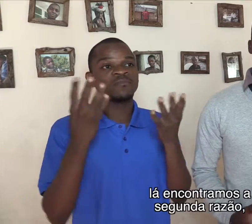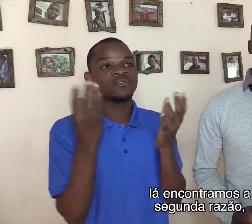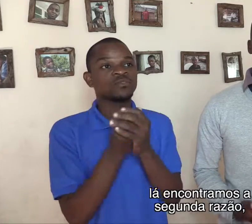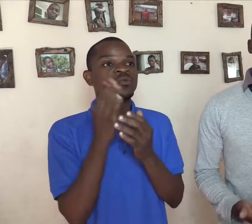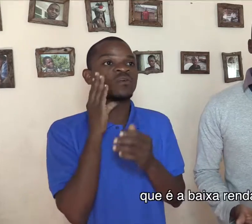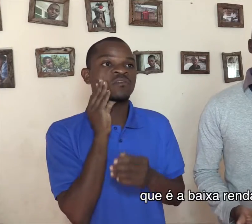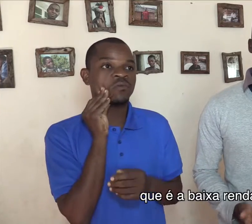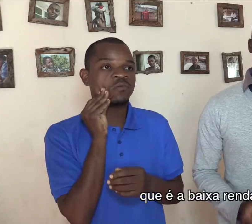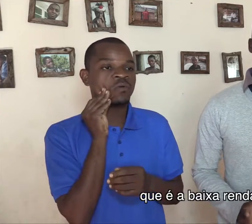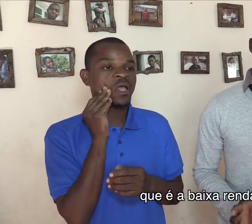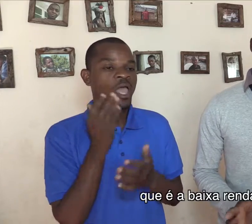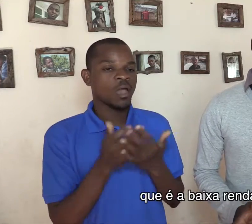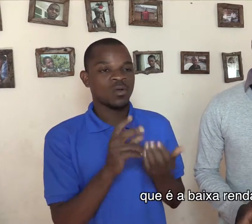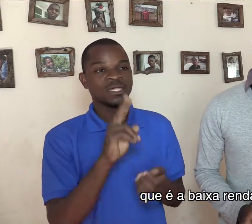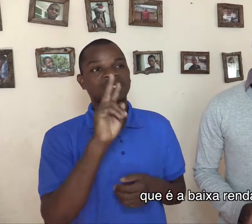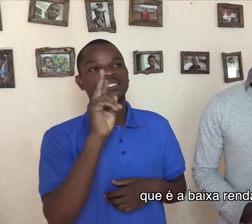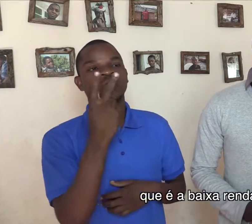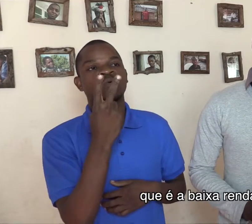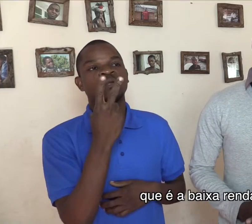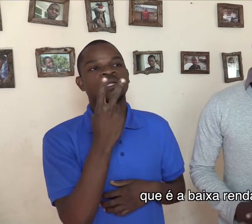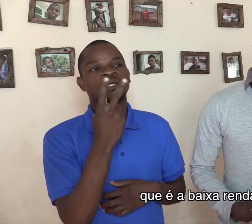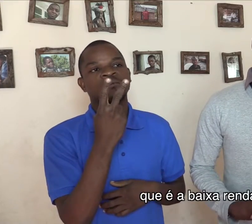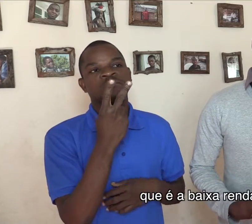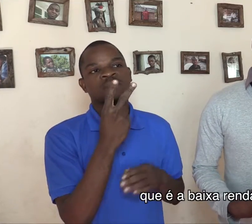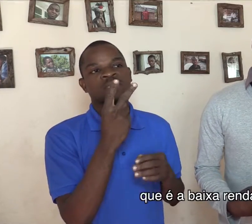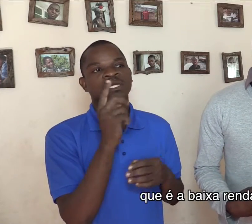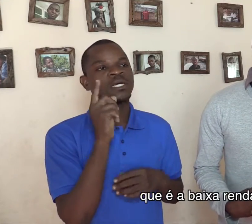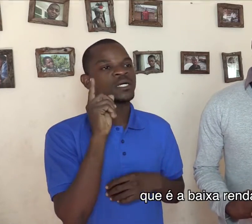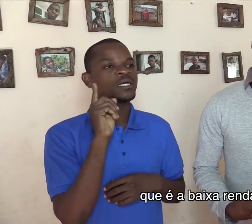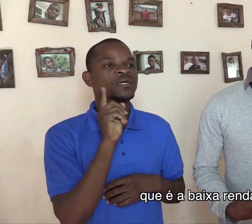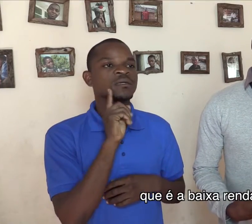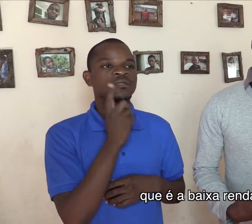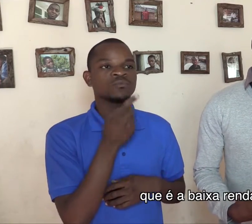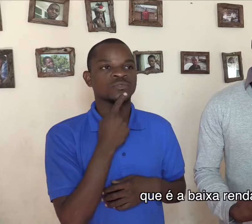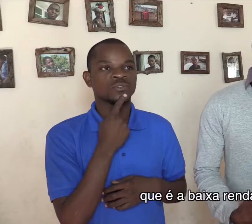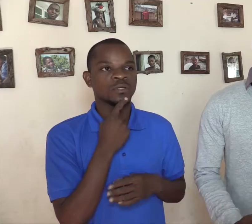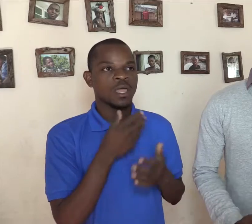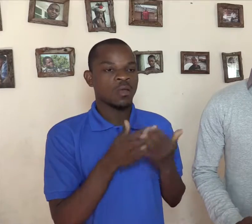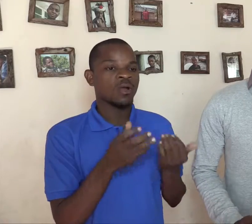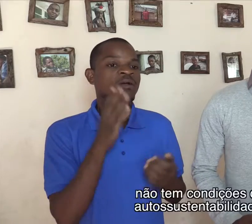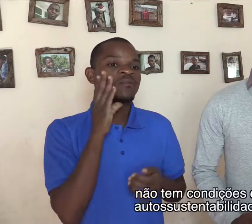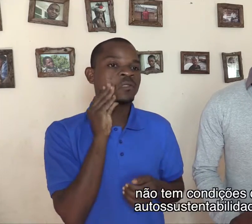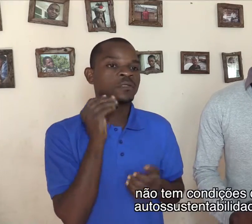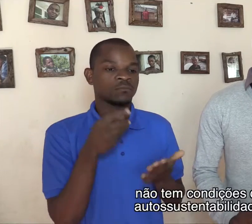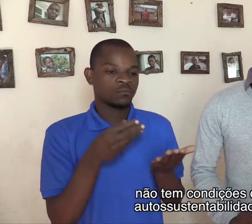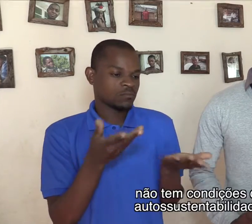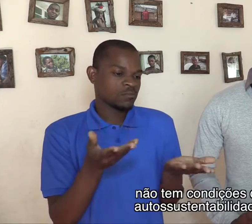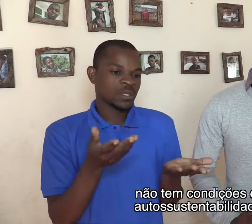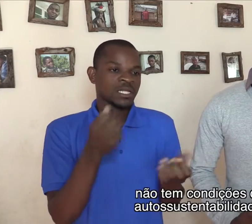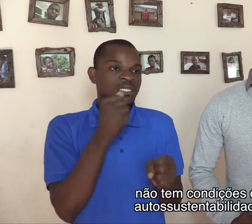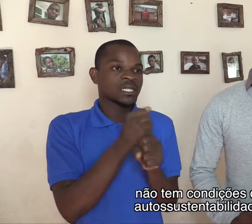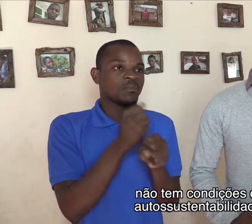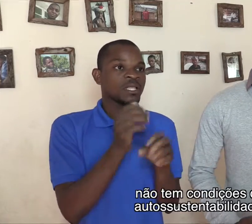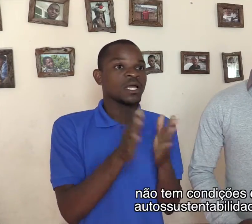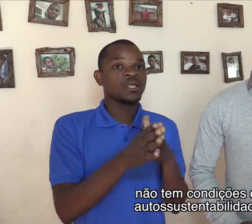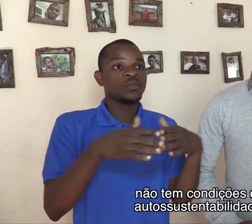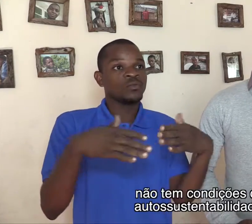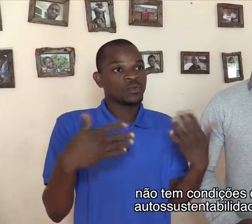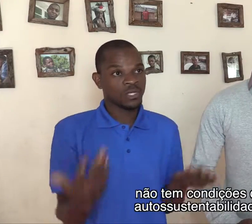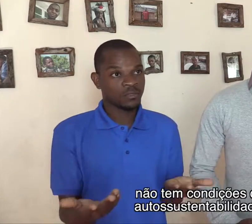separação. A segunda razão é que esta avó são pessoas de baixa renda, não tem condições de